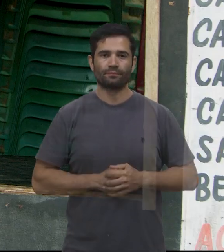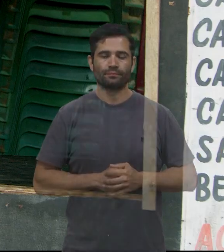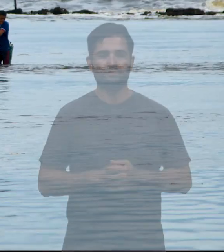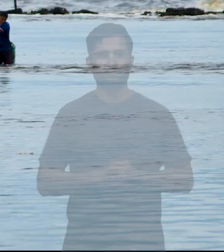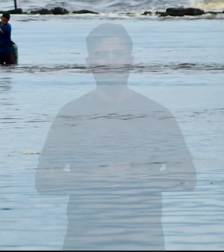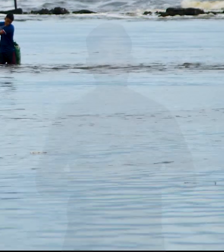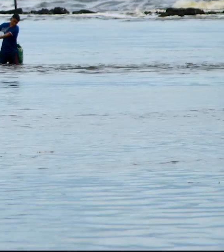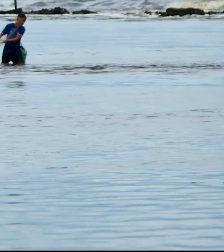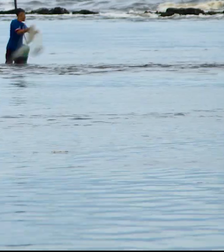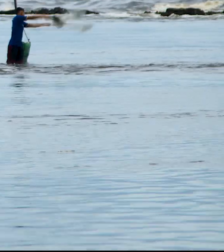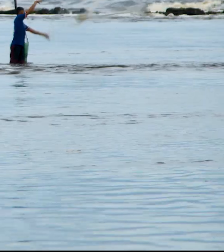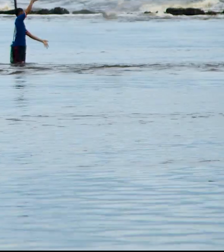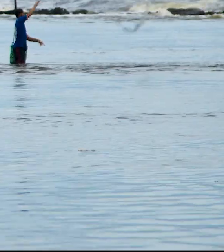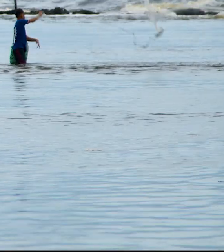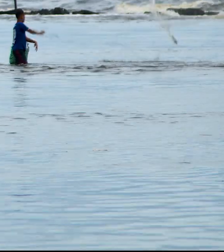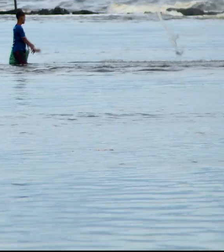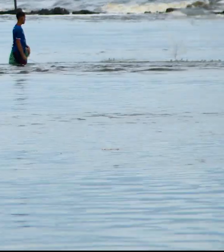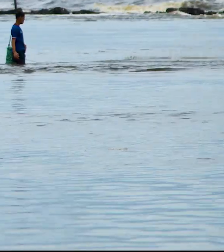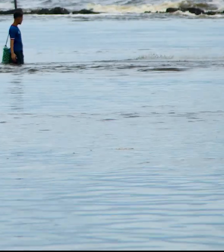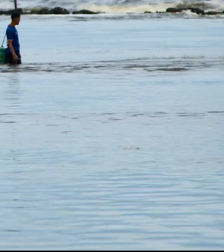sofrida.